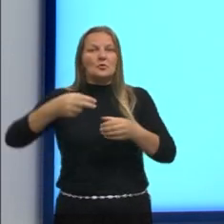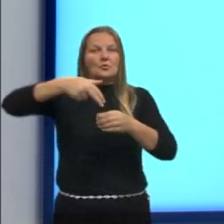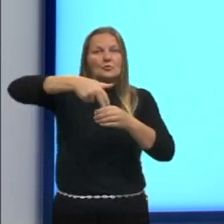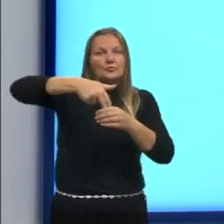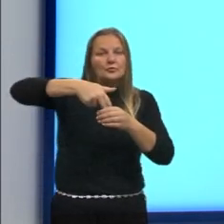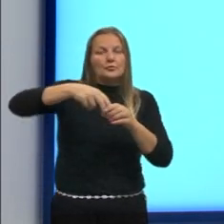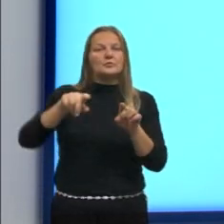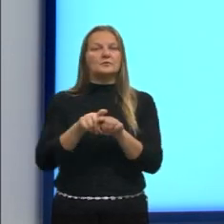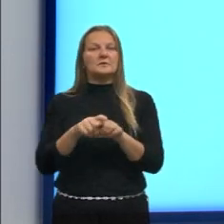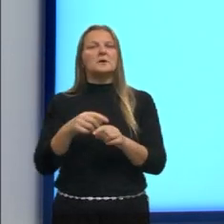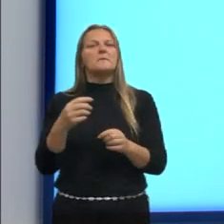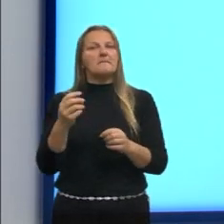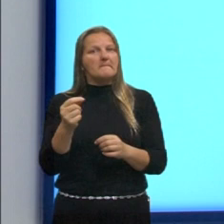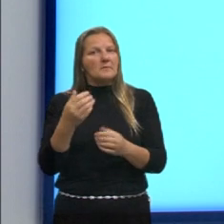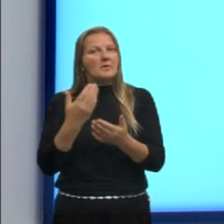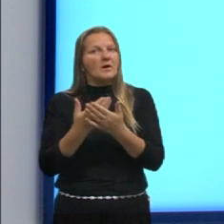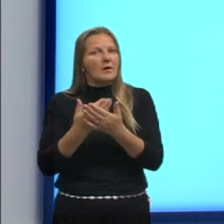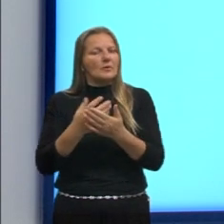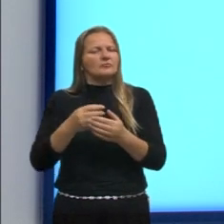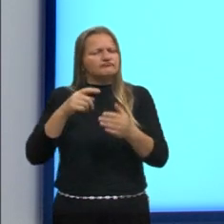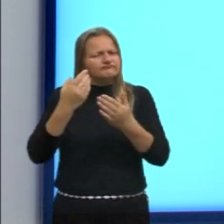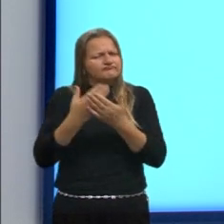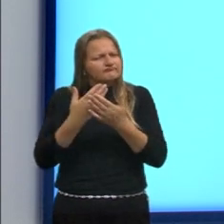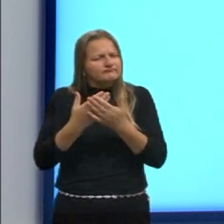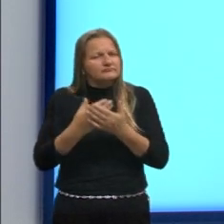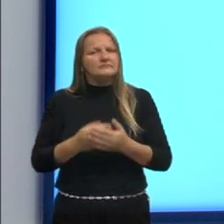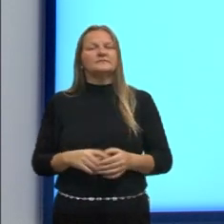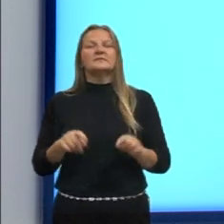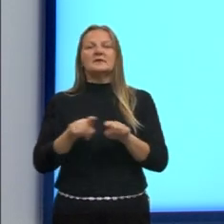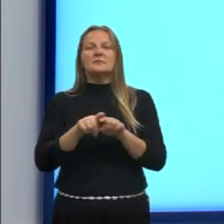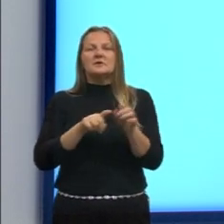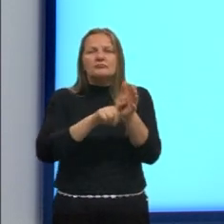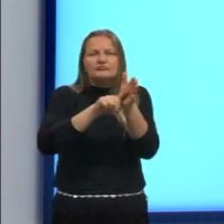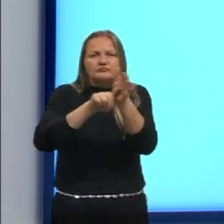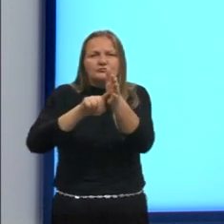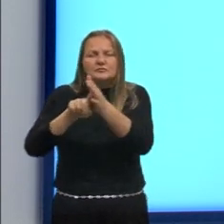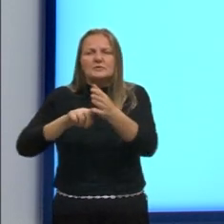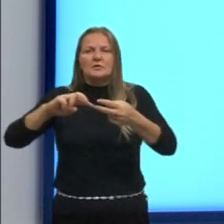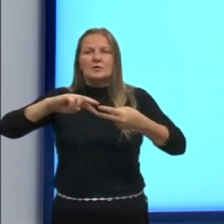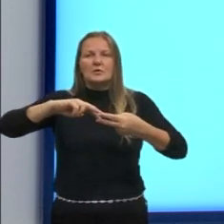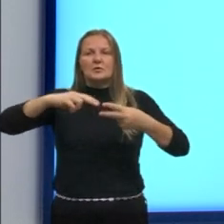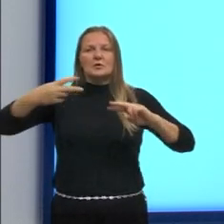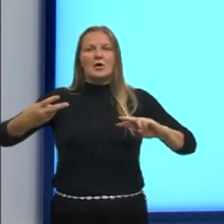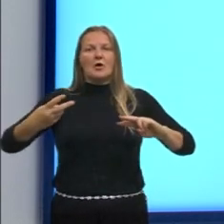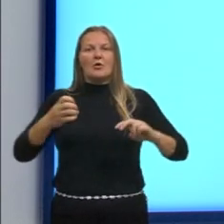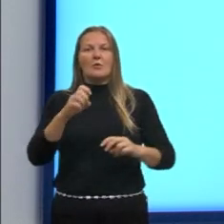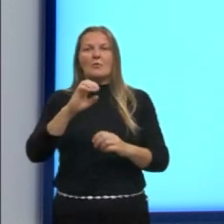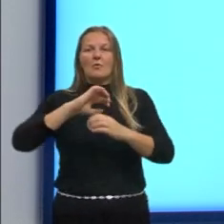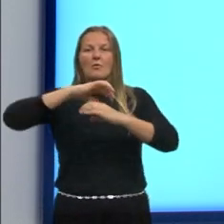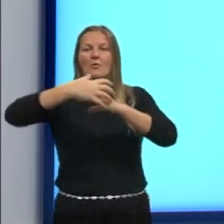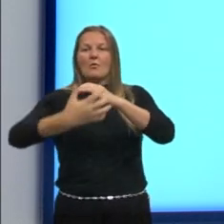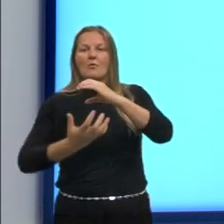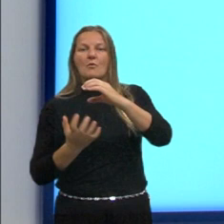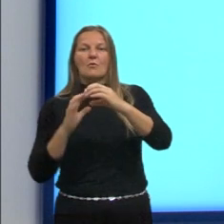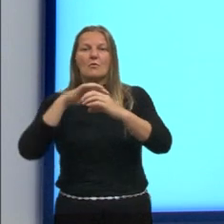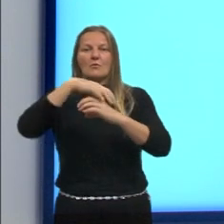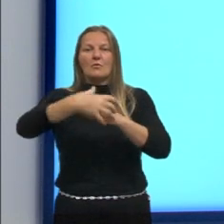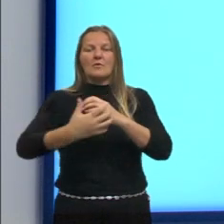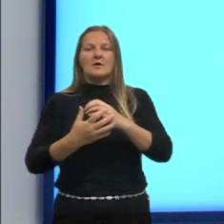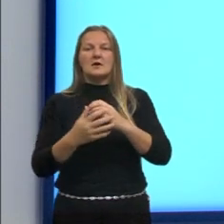bastante nas últimas aulas o mapeamento genético de ecossistemas no monitoramento da